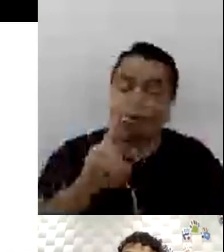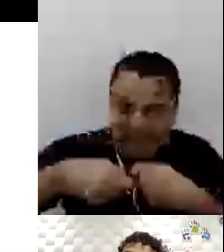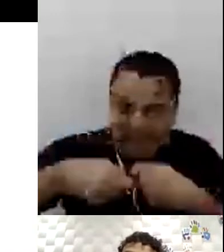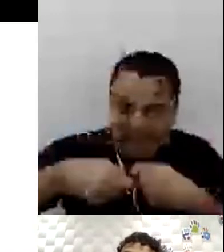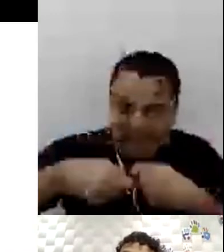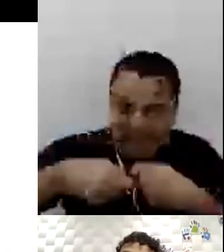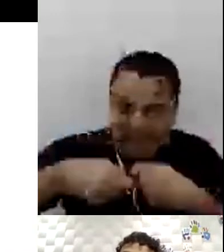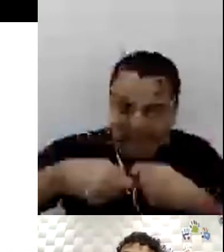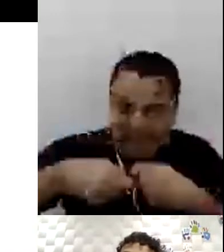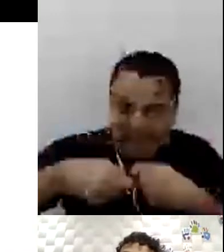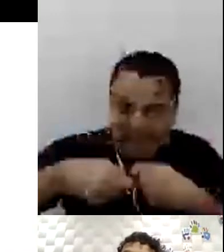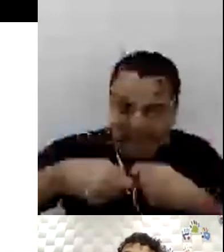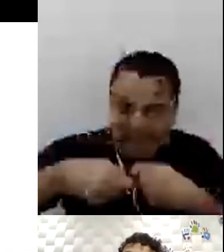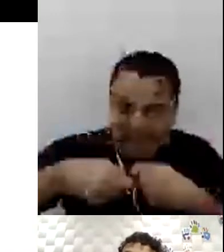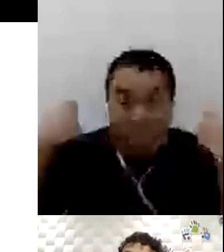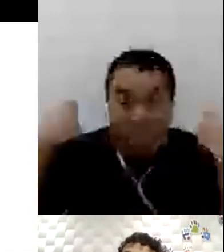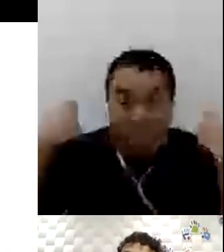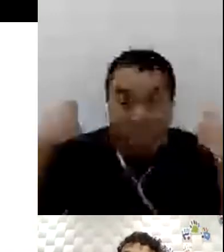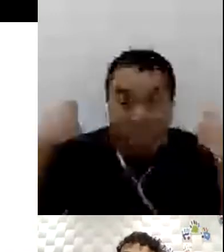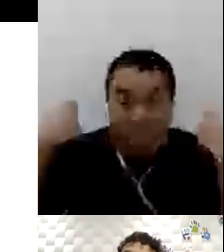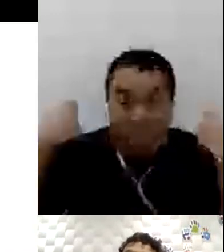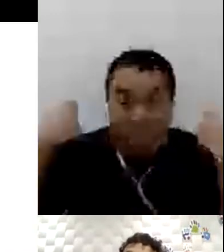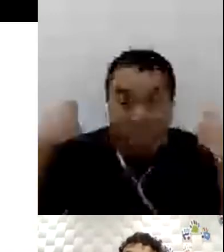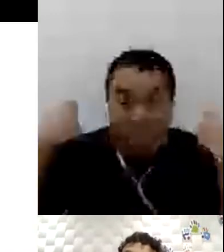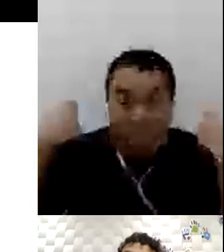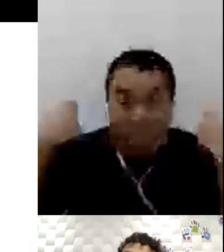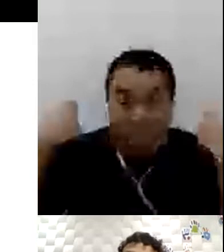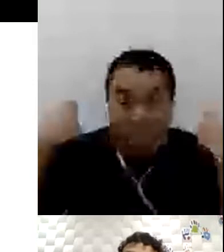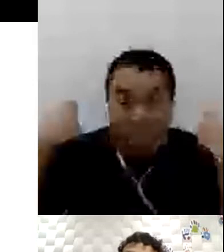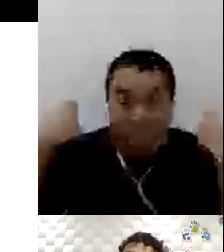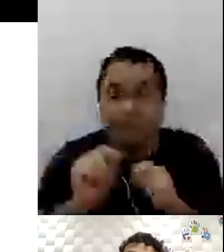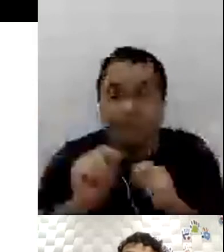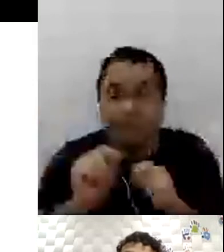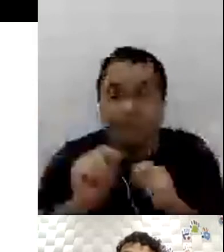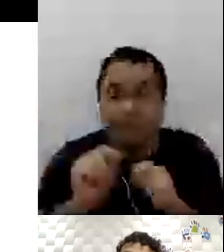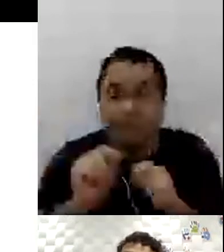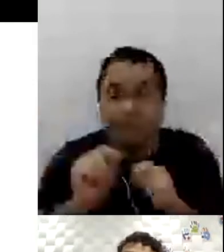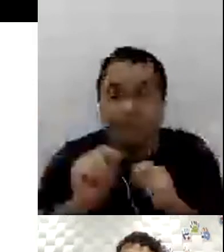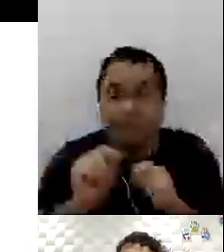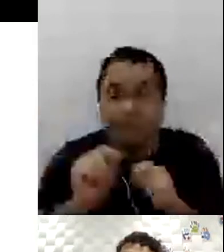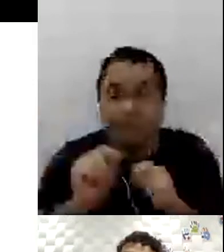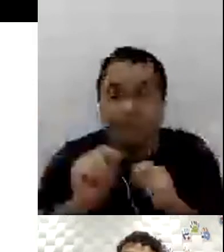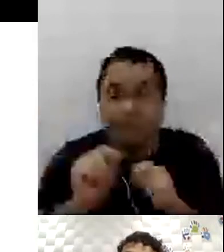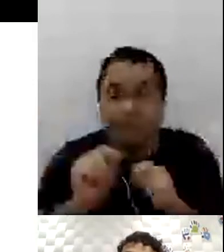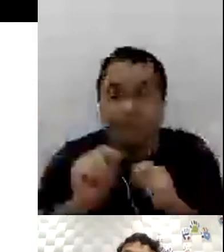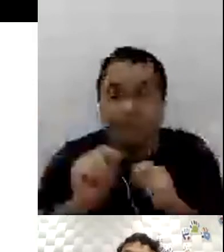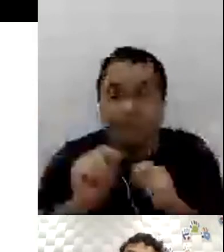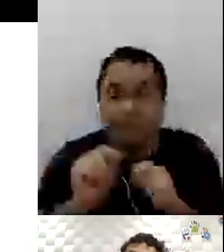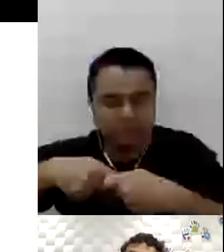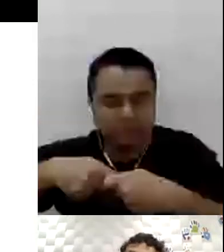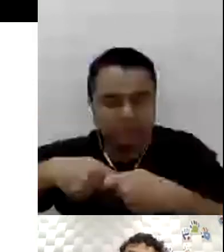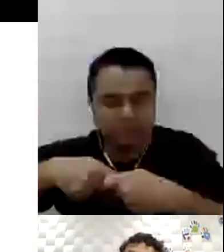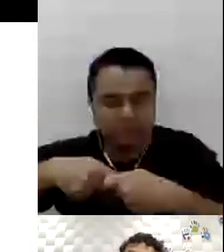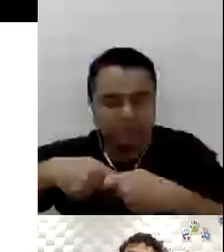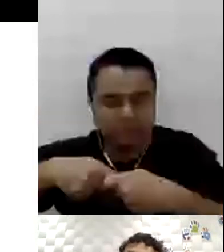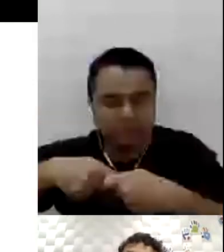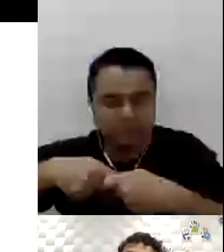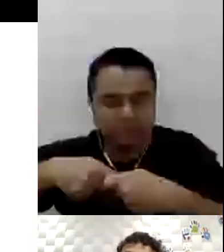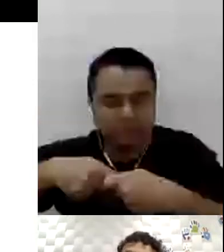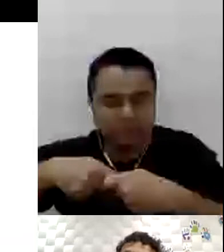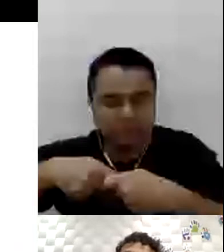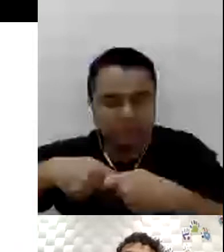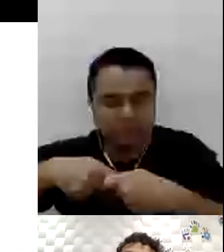é algo extremo que vai fazer com que o produto seja um diferencial no mercado, isso tem que ser tratado de vários outros conceitos.